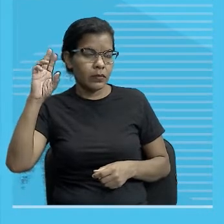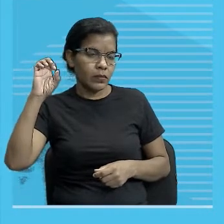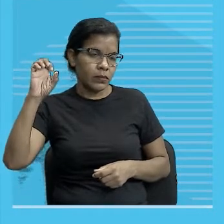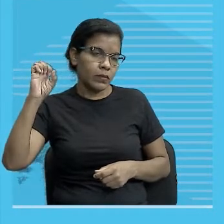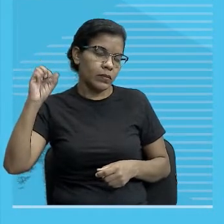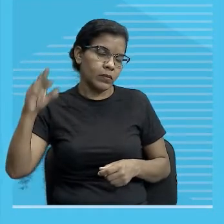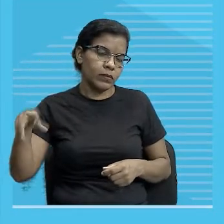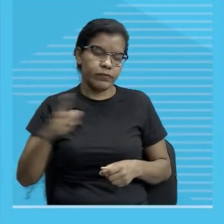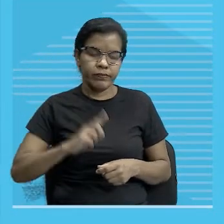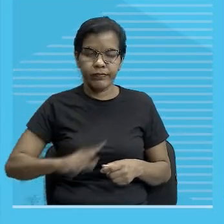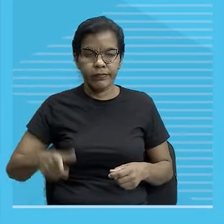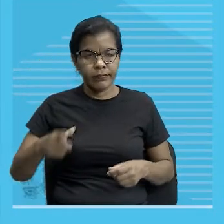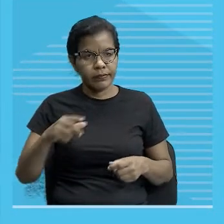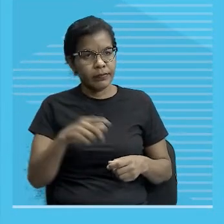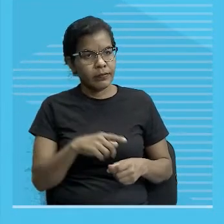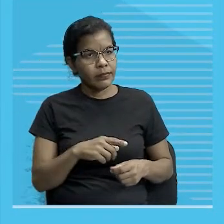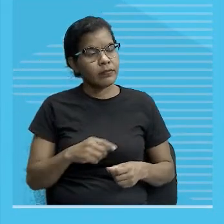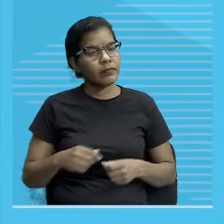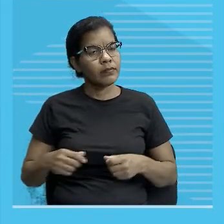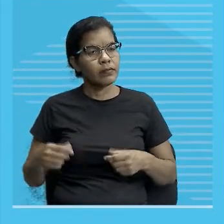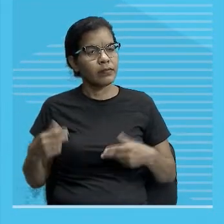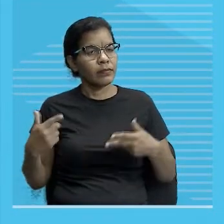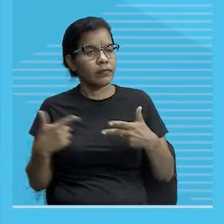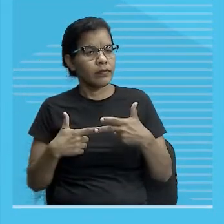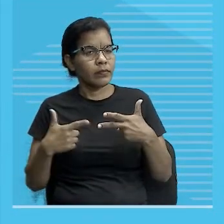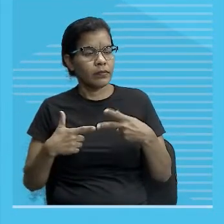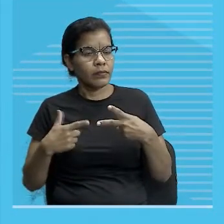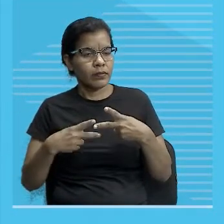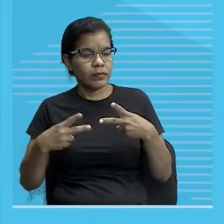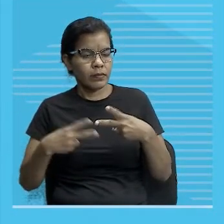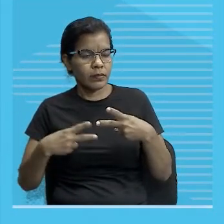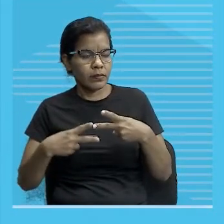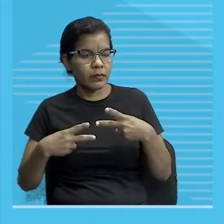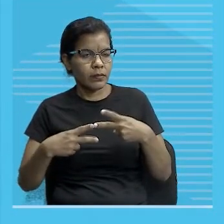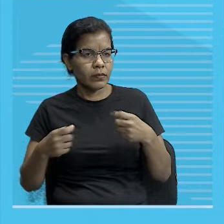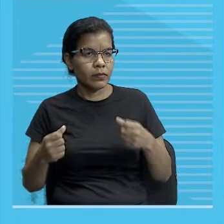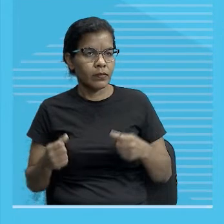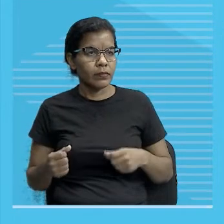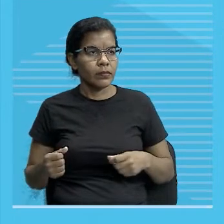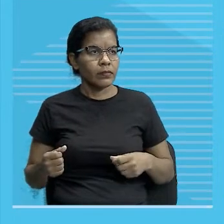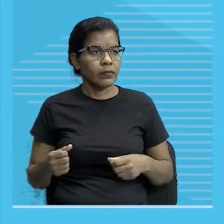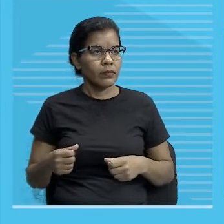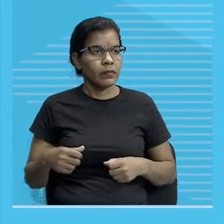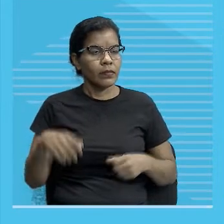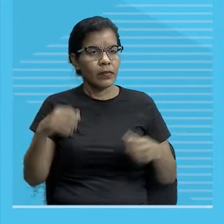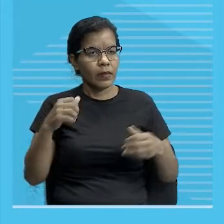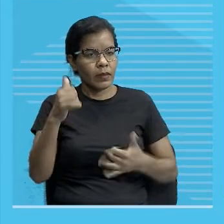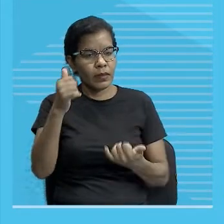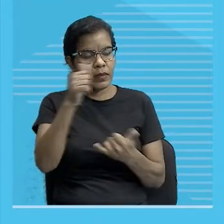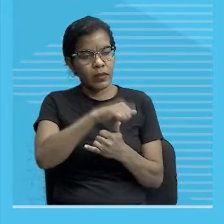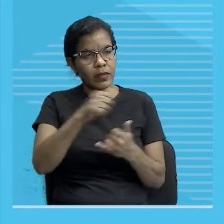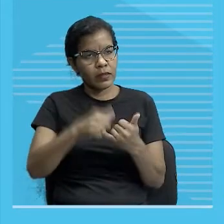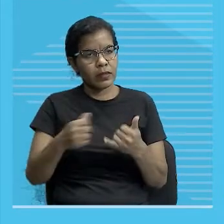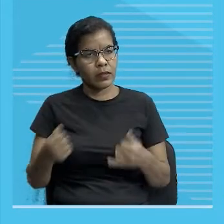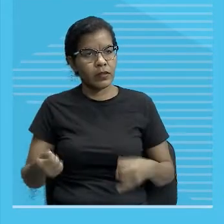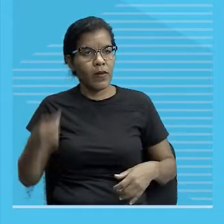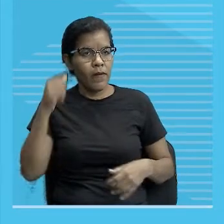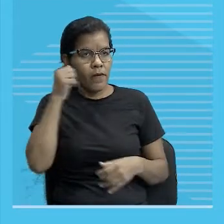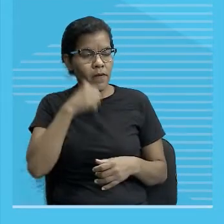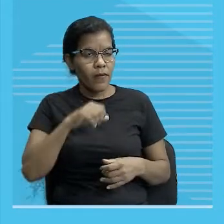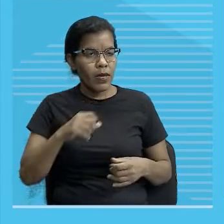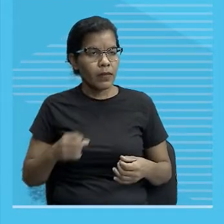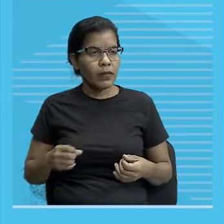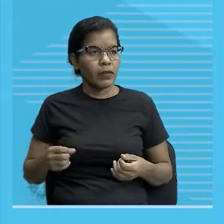né? Então, isso é artigo, tanto A, artigo definido feminino singular, como O, artigo